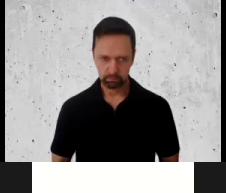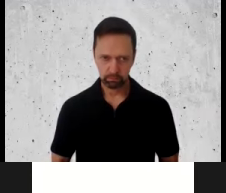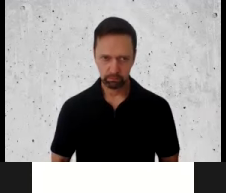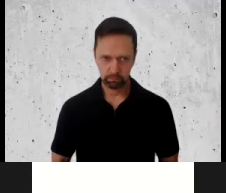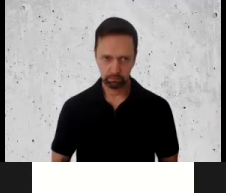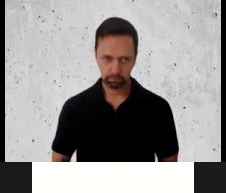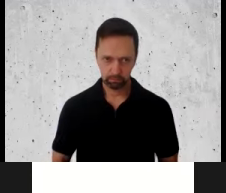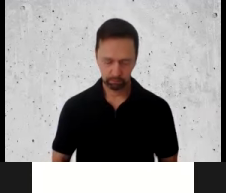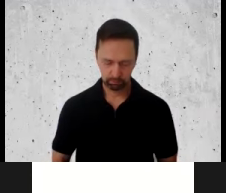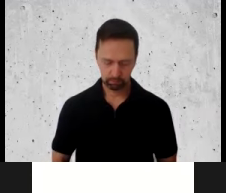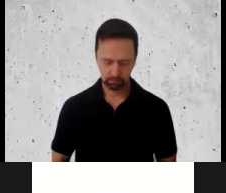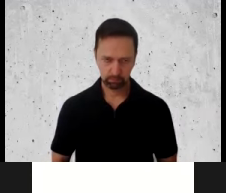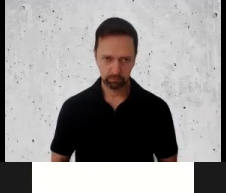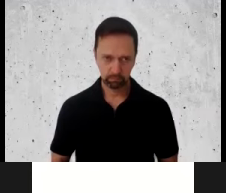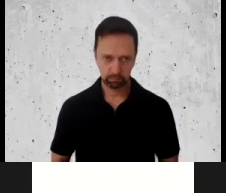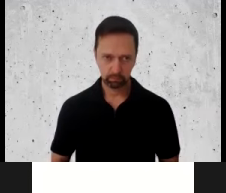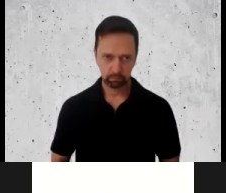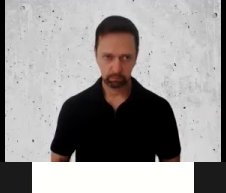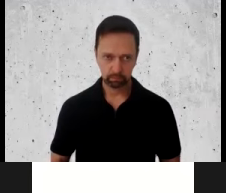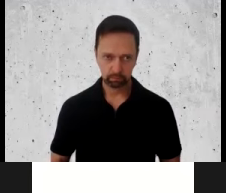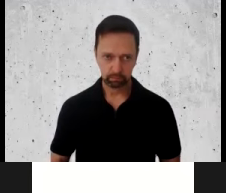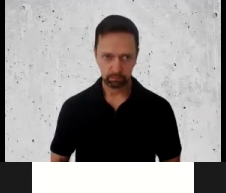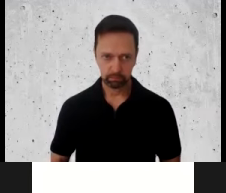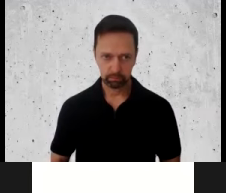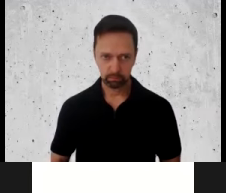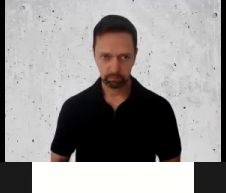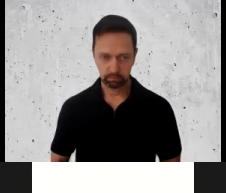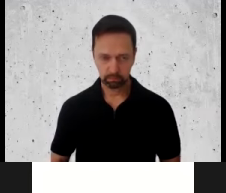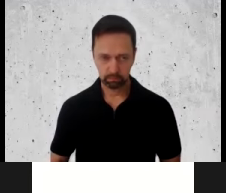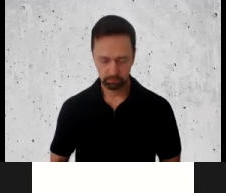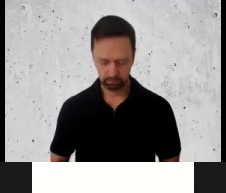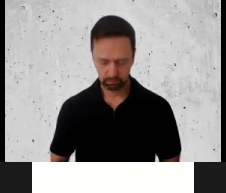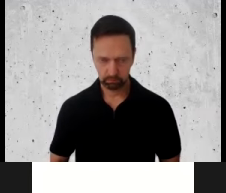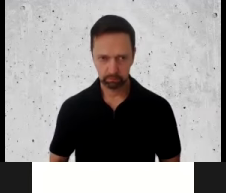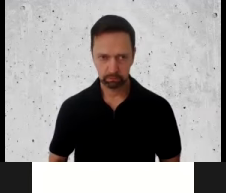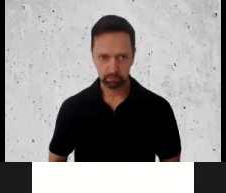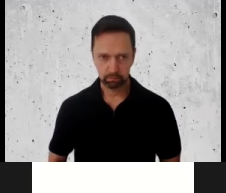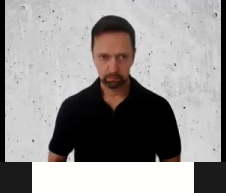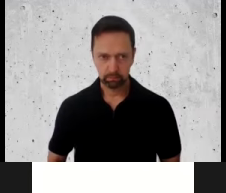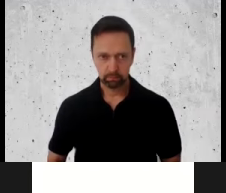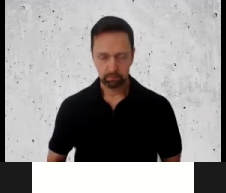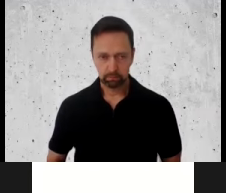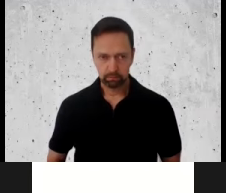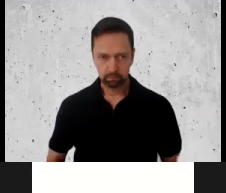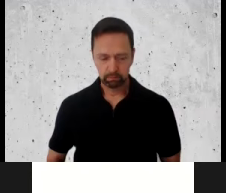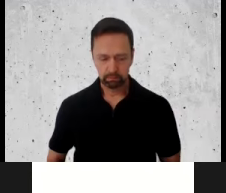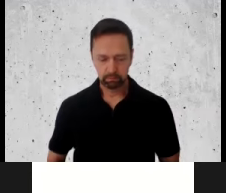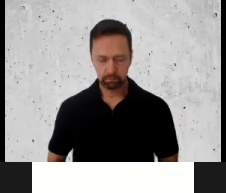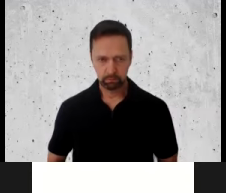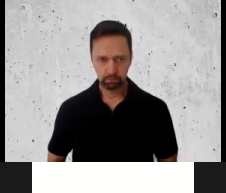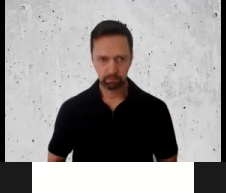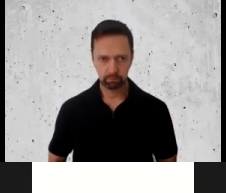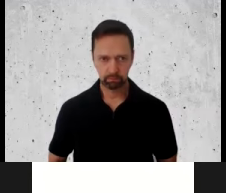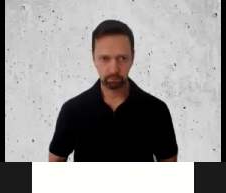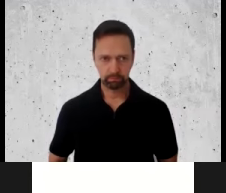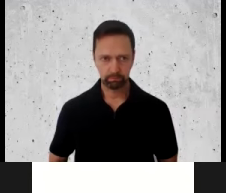nem manter o imóvel de forma razoável, quanto para o proprietário. Então, eu acho que a questão de eficiência em si é tipo assim, lógico que num